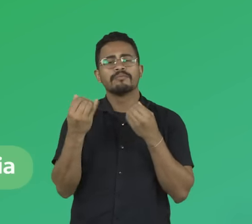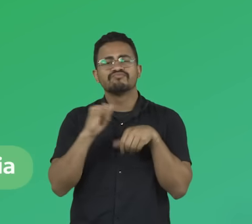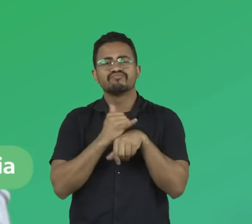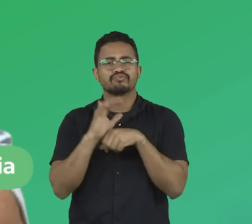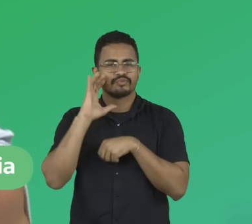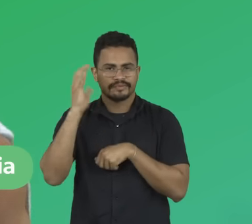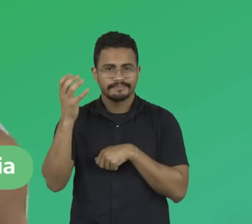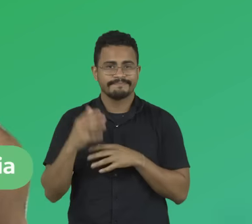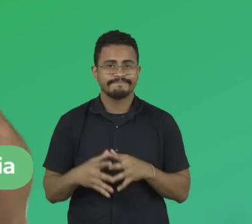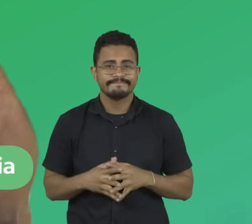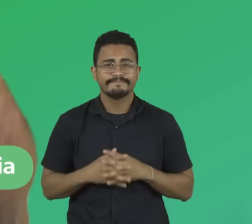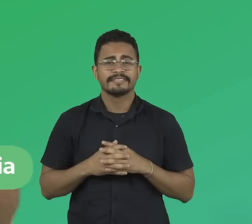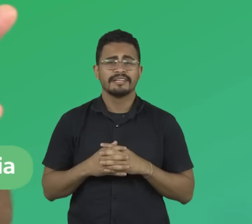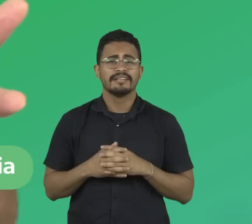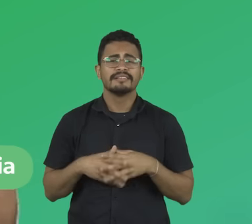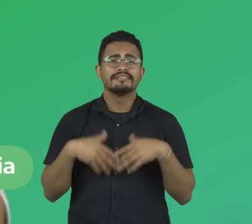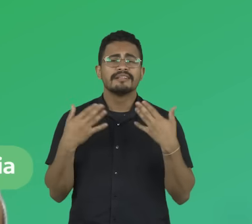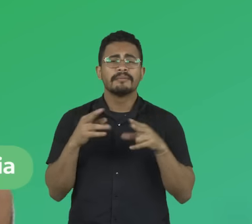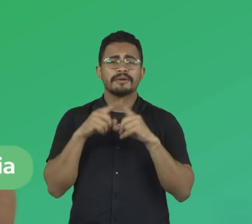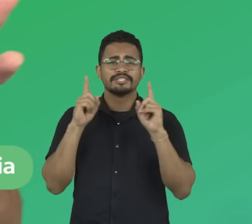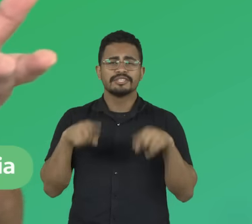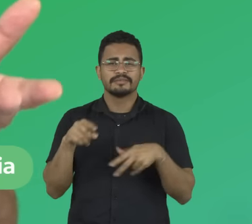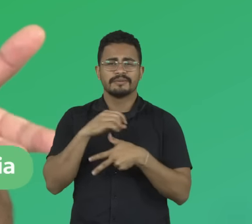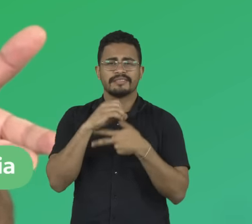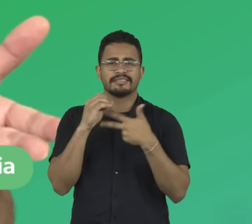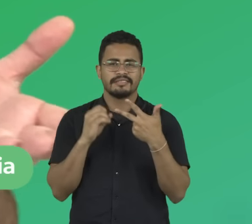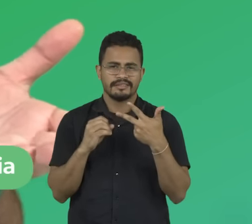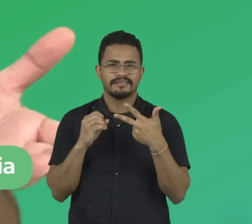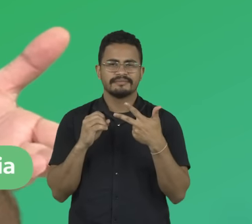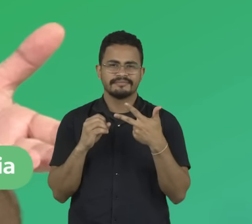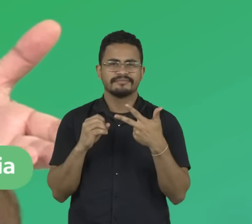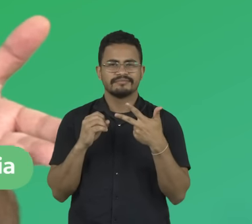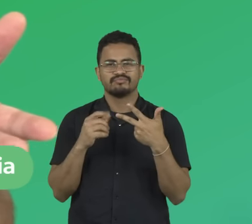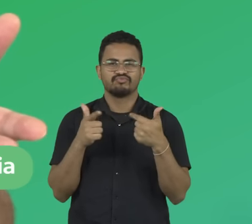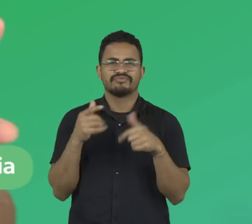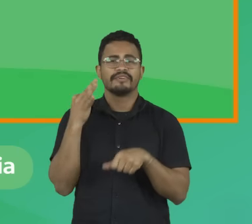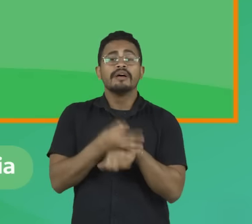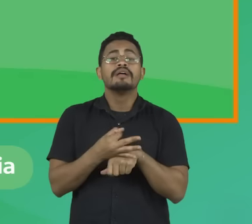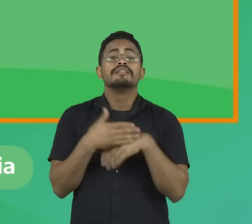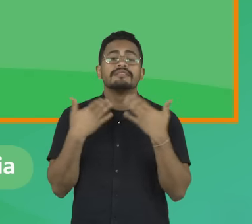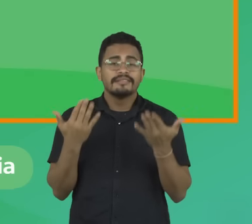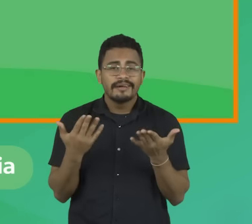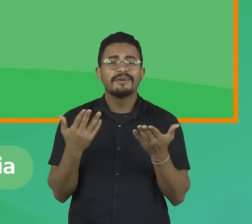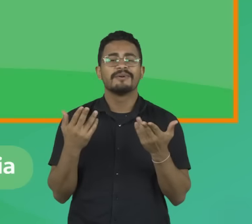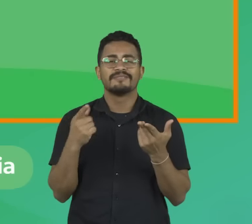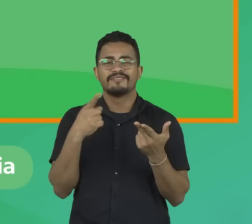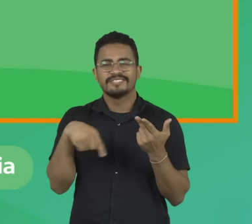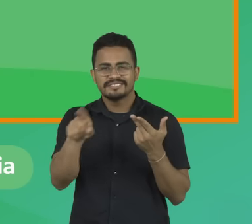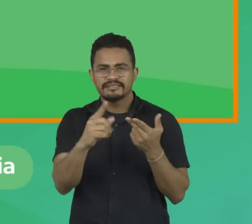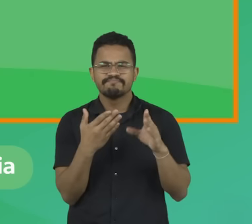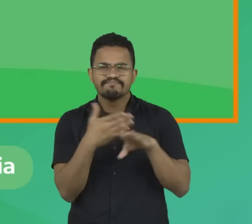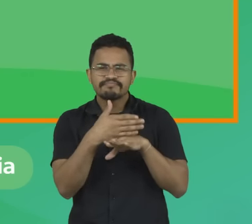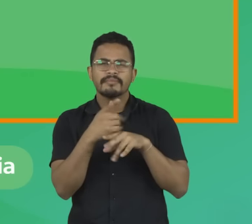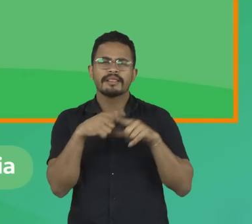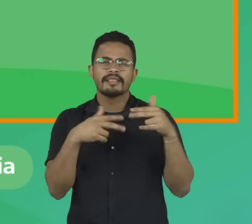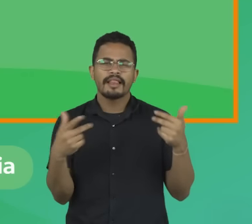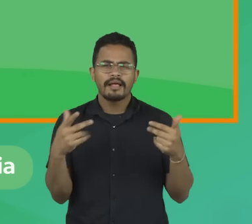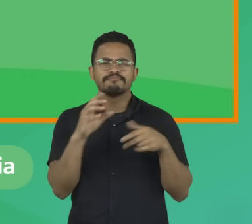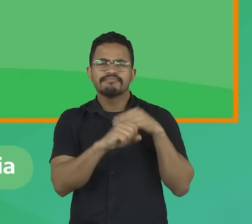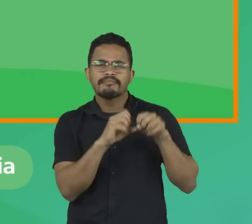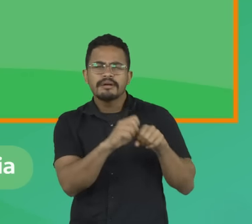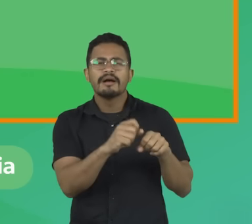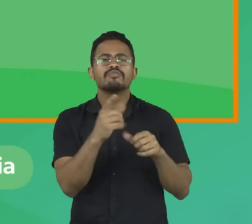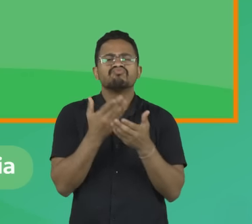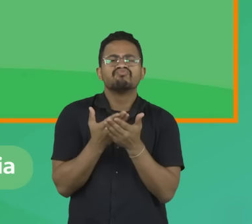solução. A gente está no projeto no Enem, o Enem não tira férias, exatamente para que vocês possam ter acesso a esse material e